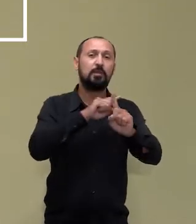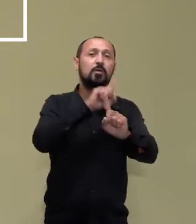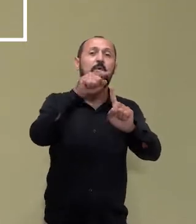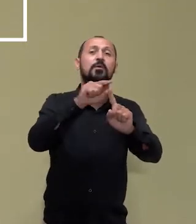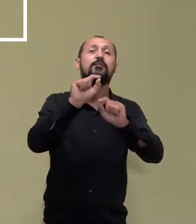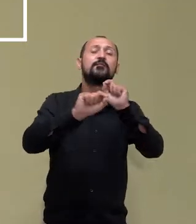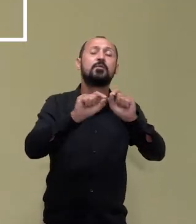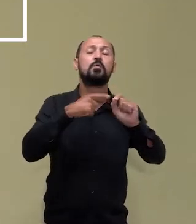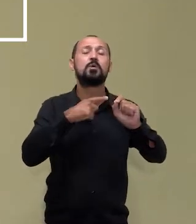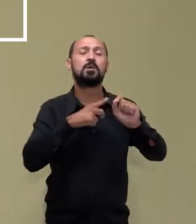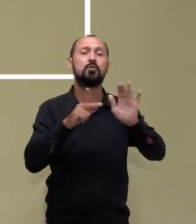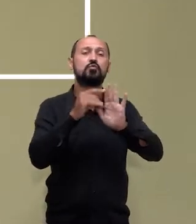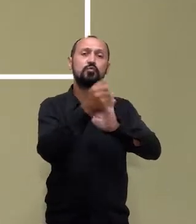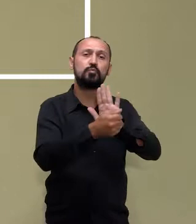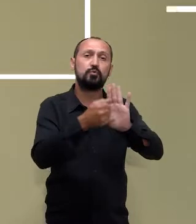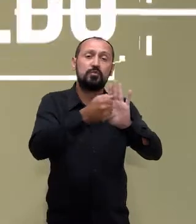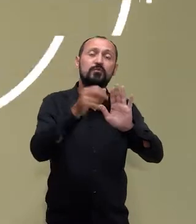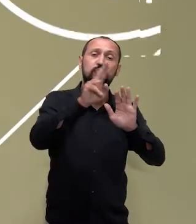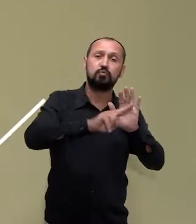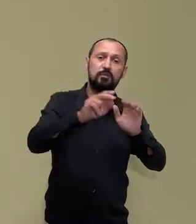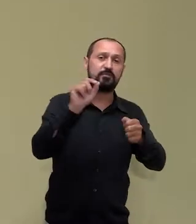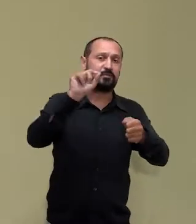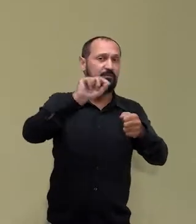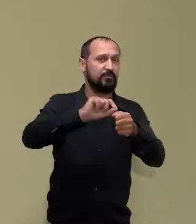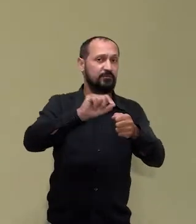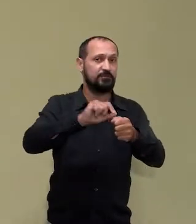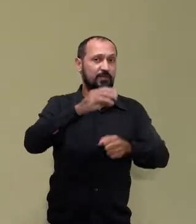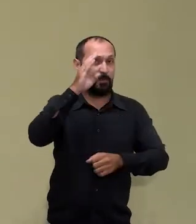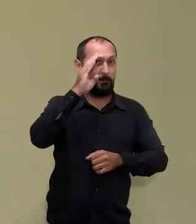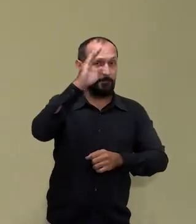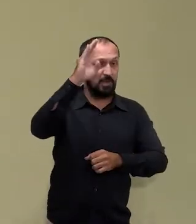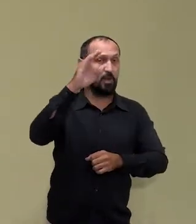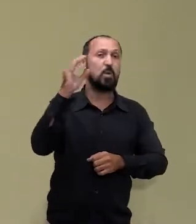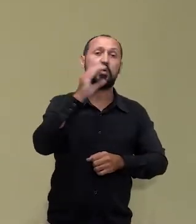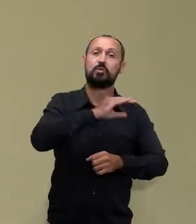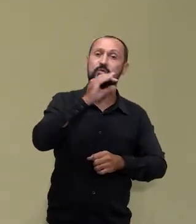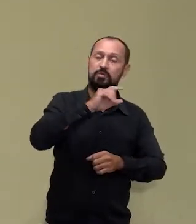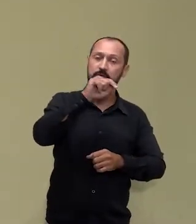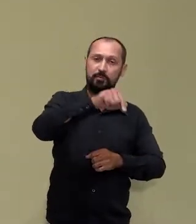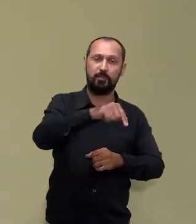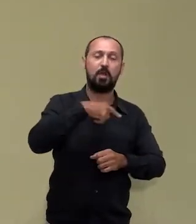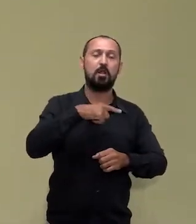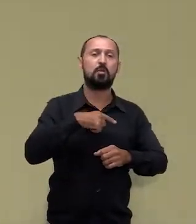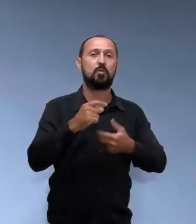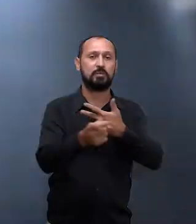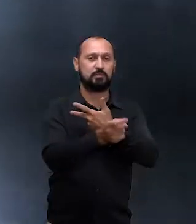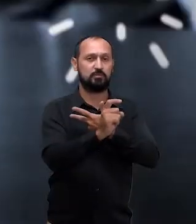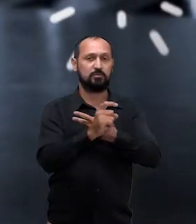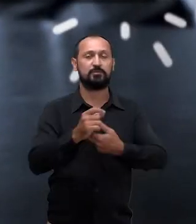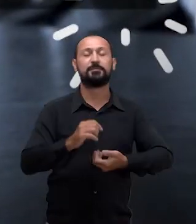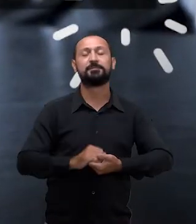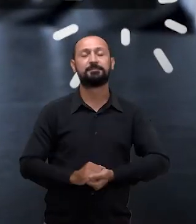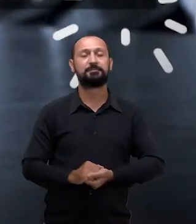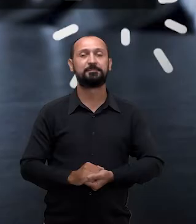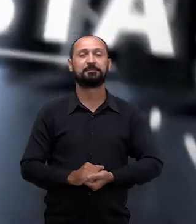objetivo elencar os programas que serão executados com prioridade pelo Poder Executivo.